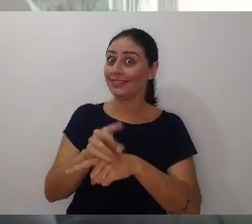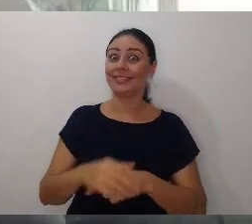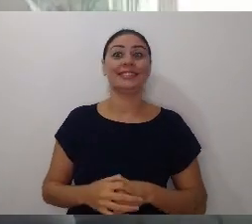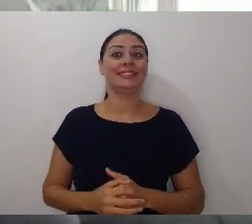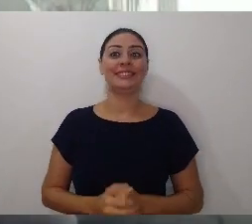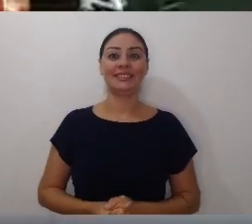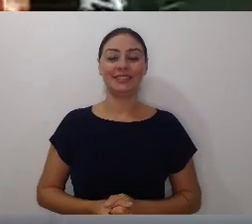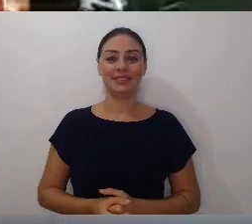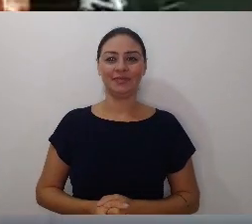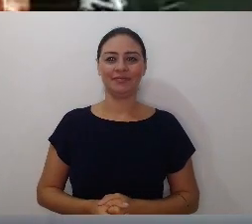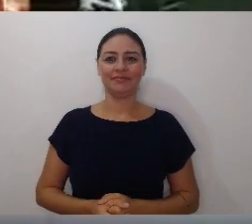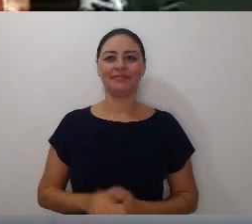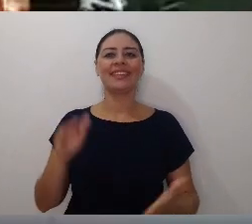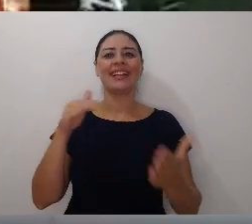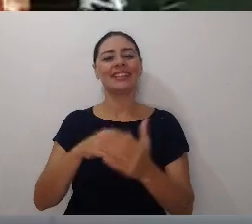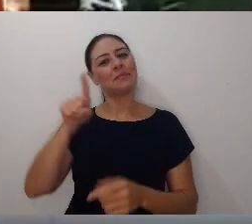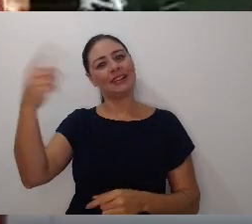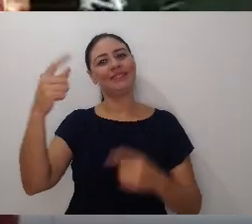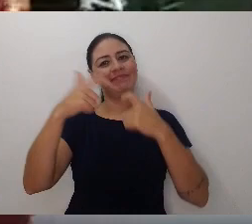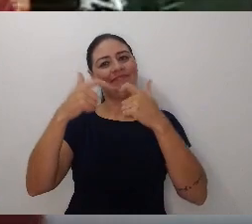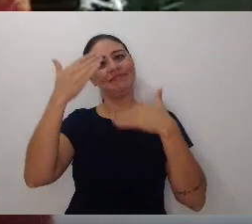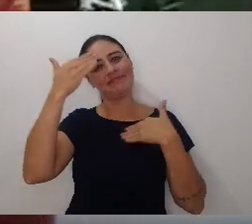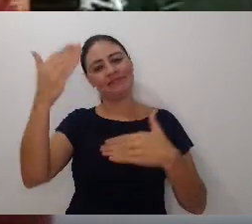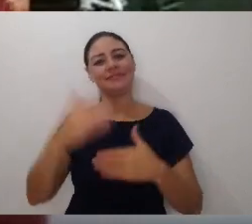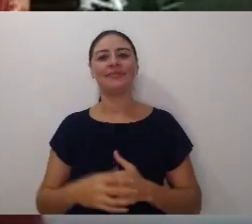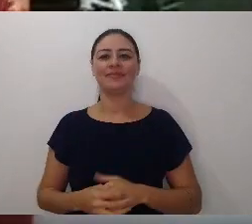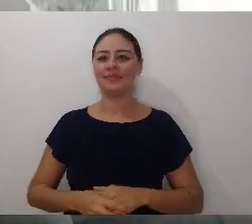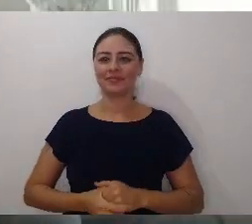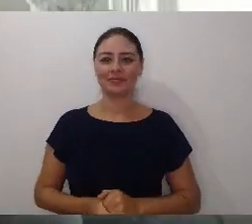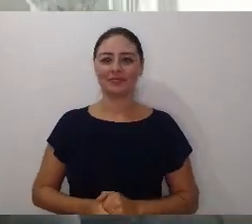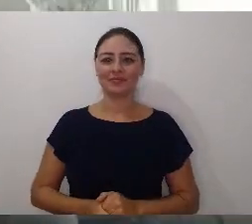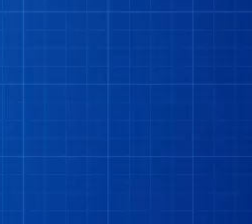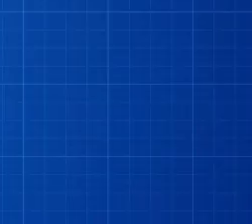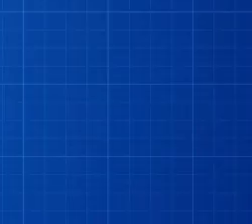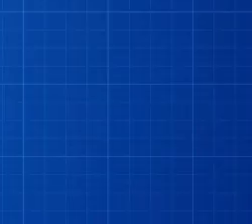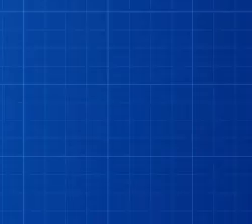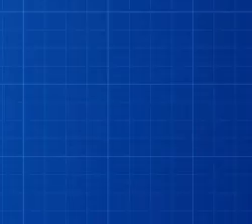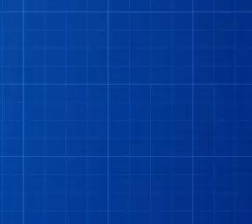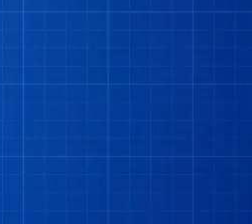Se cuidem. Se cuidem. Até mais, doutora. Obrigada.